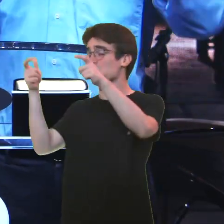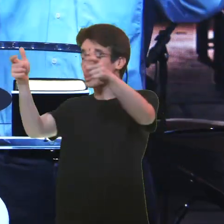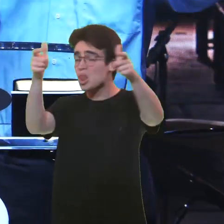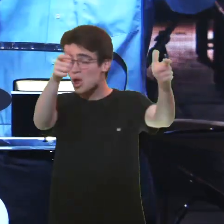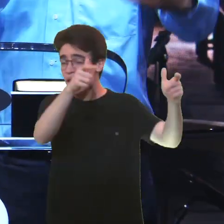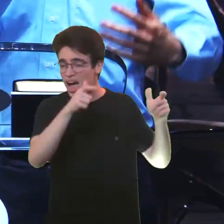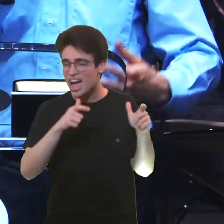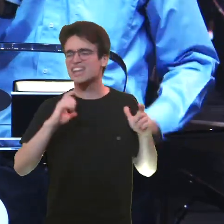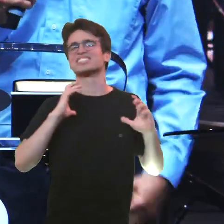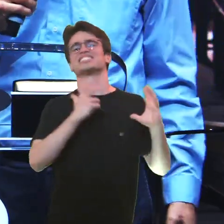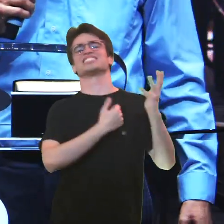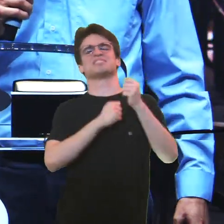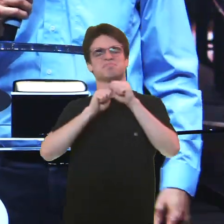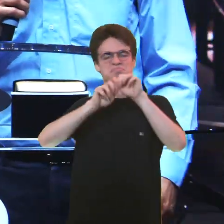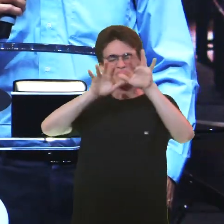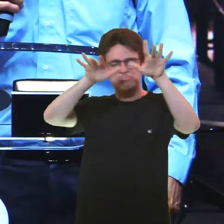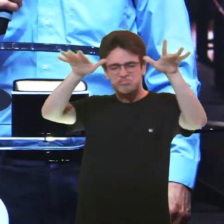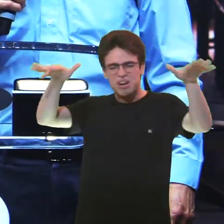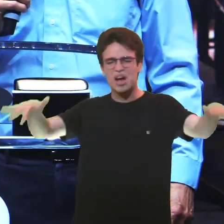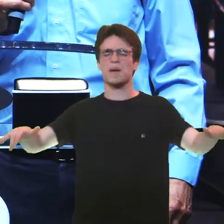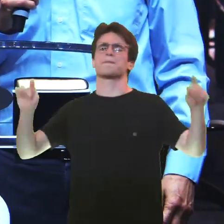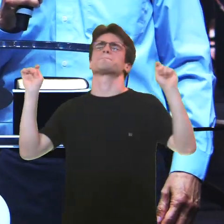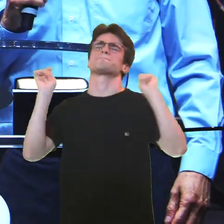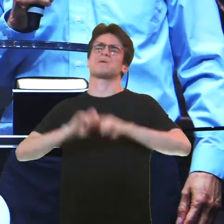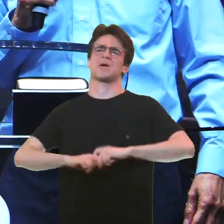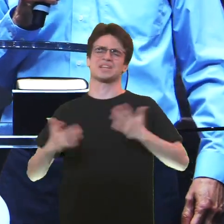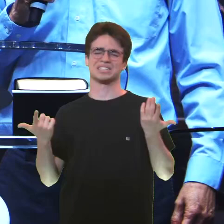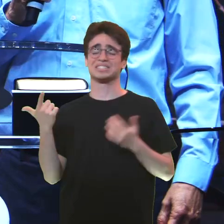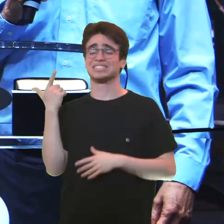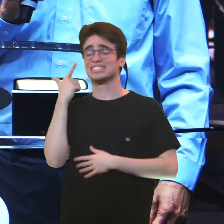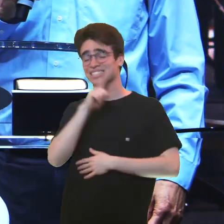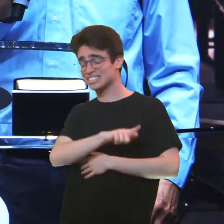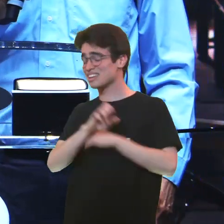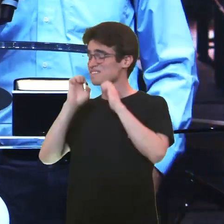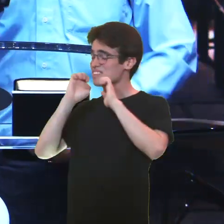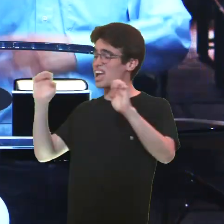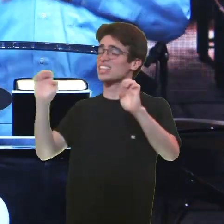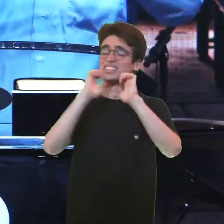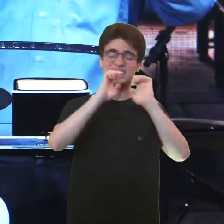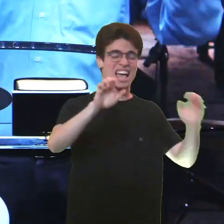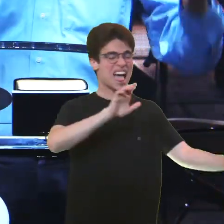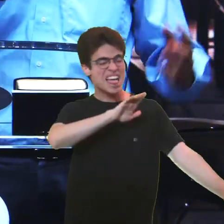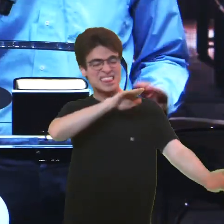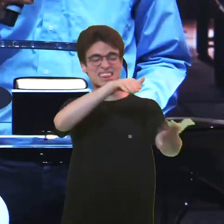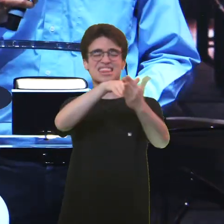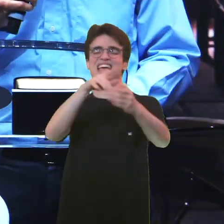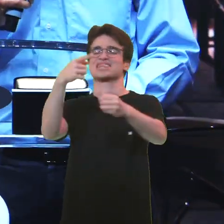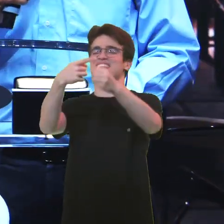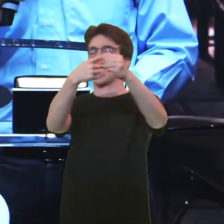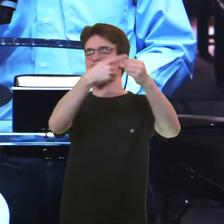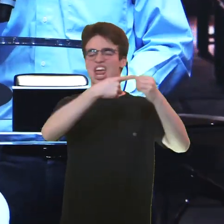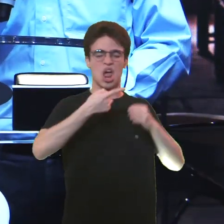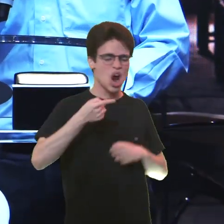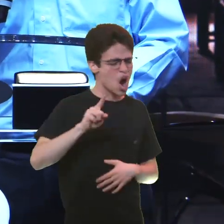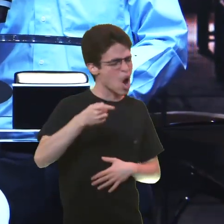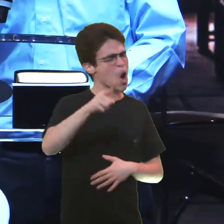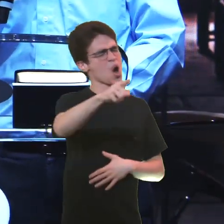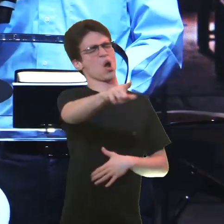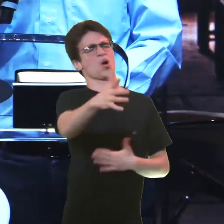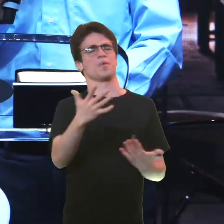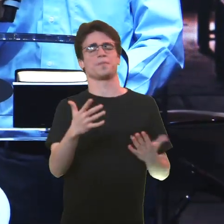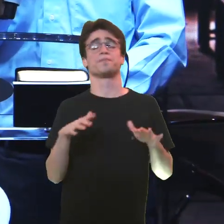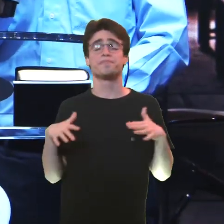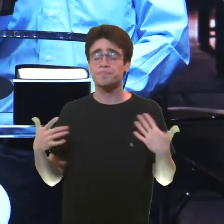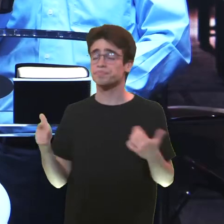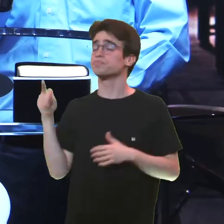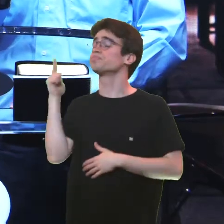El evangelio llegará al O campo. evangelho chegará até o interior Todo lo llenaremos con el e evangelio. nós